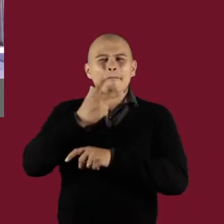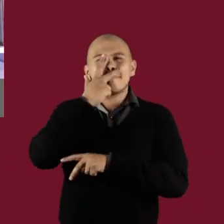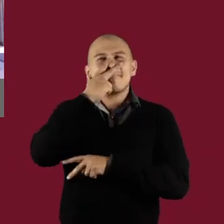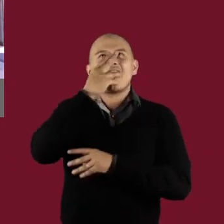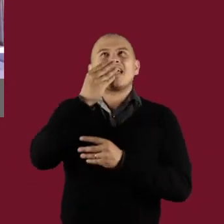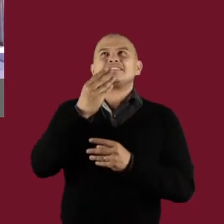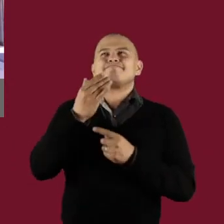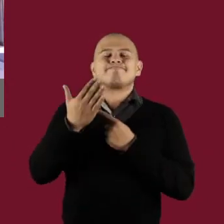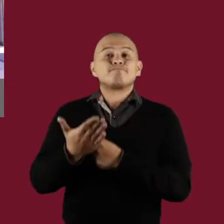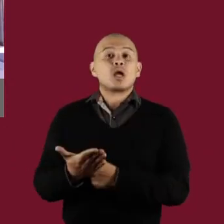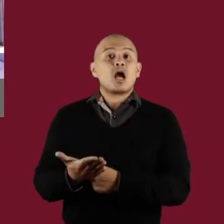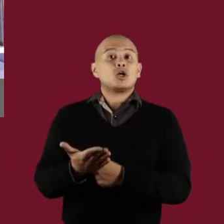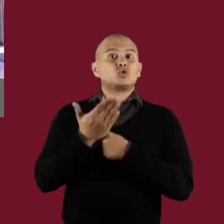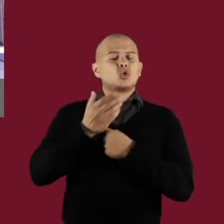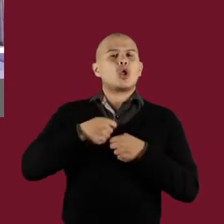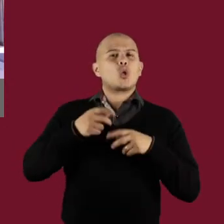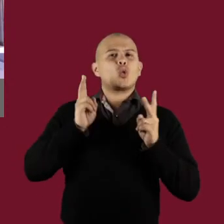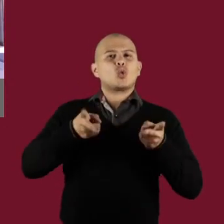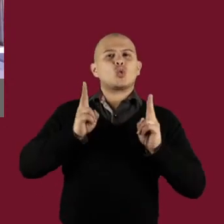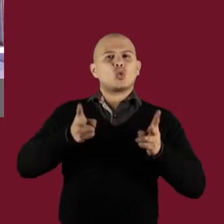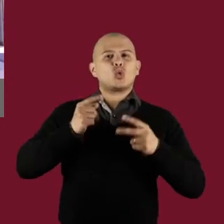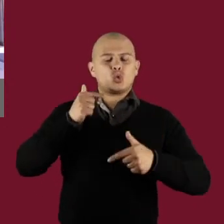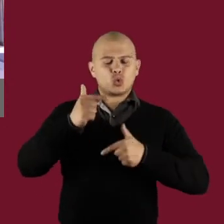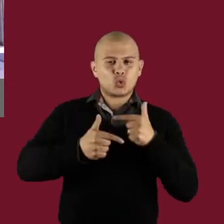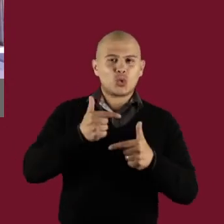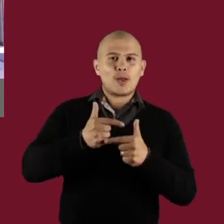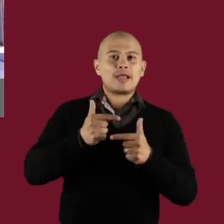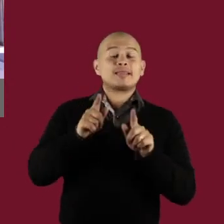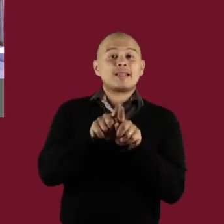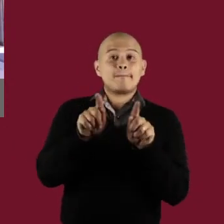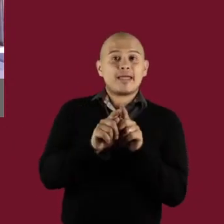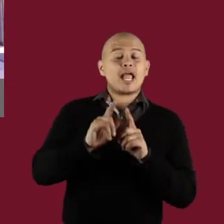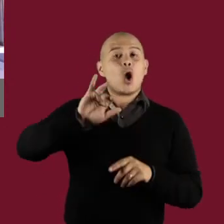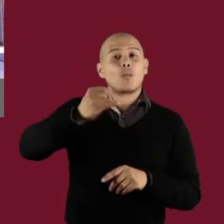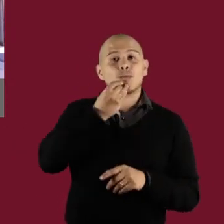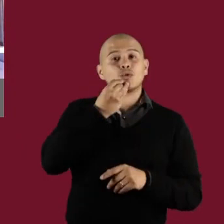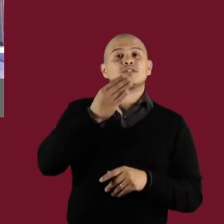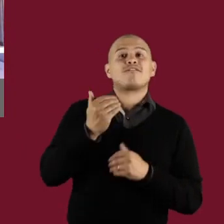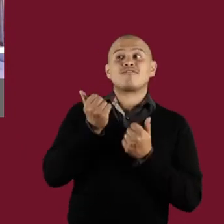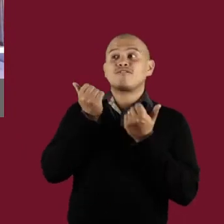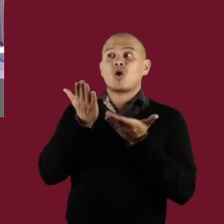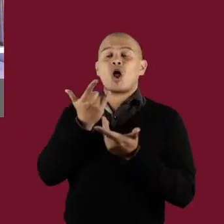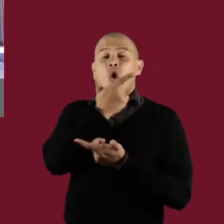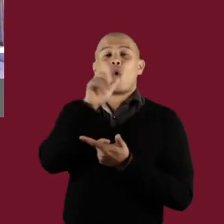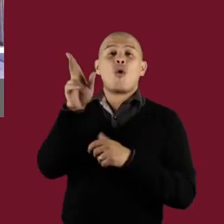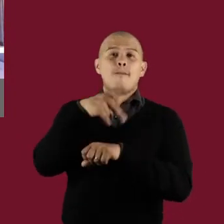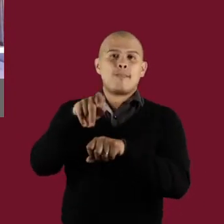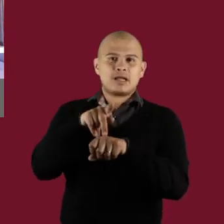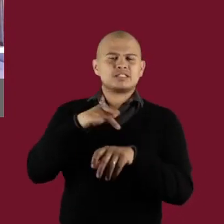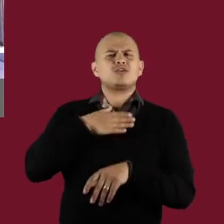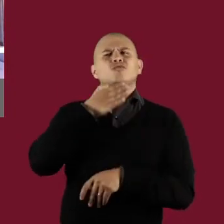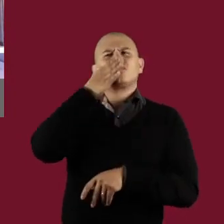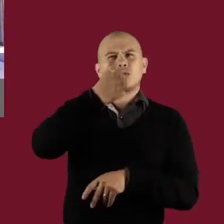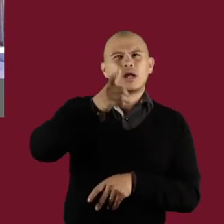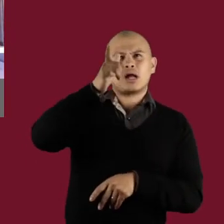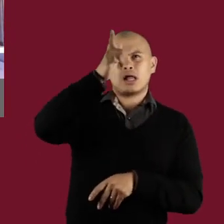Enfim, oportunidades de treinamento fora do país. Fui para a Alemanha,